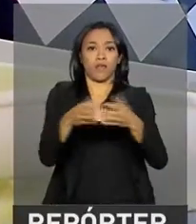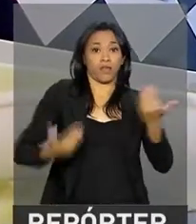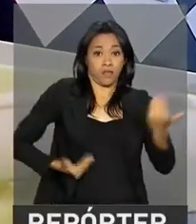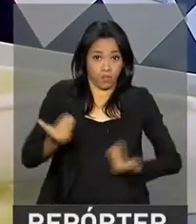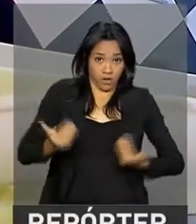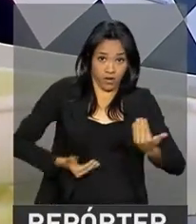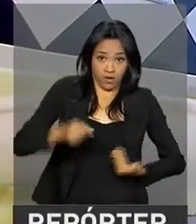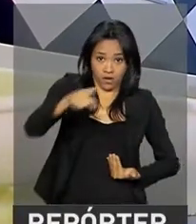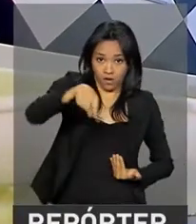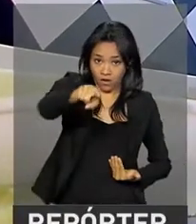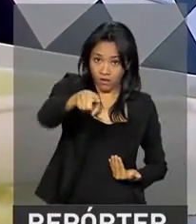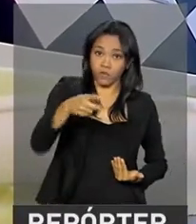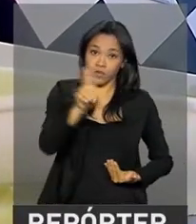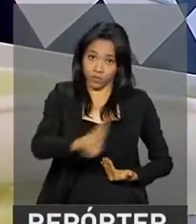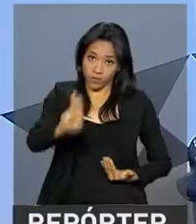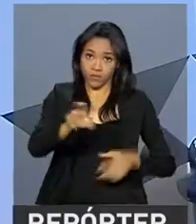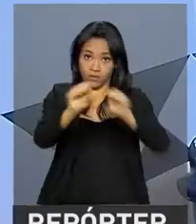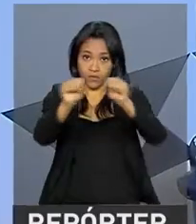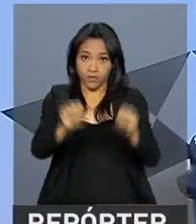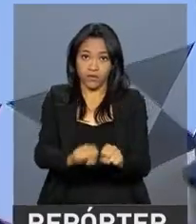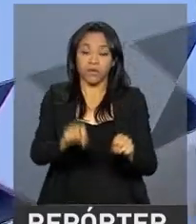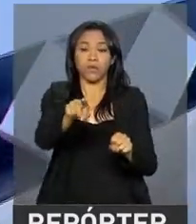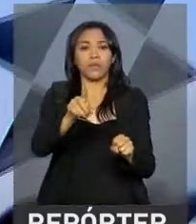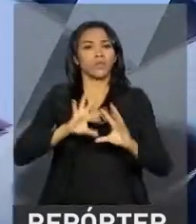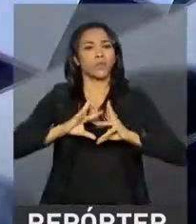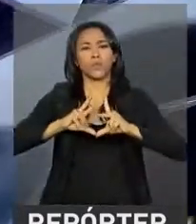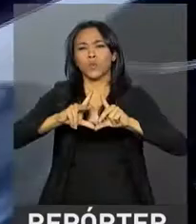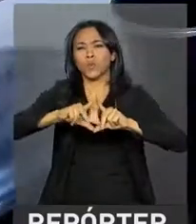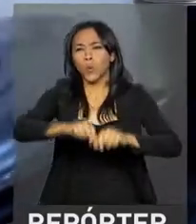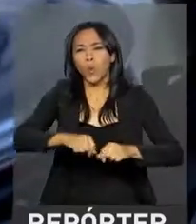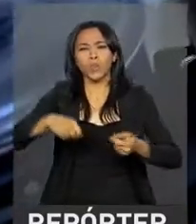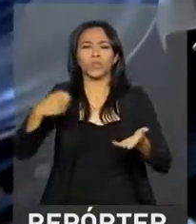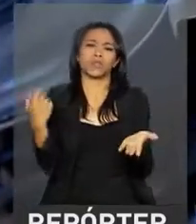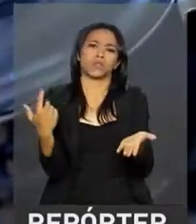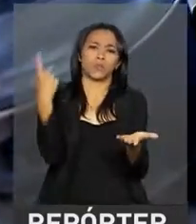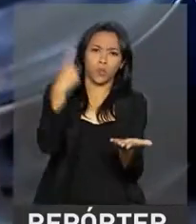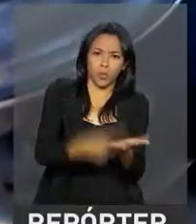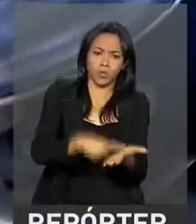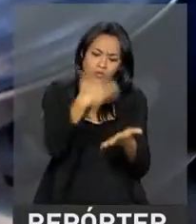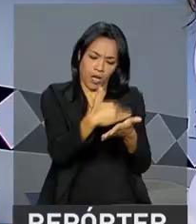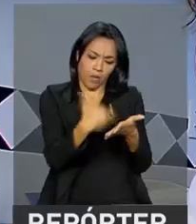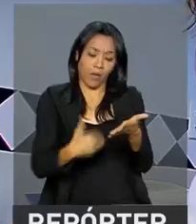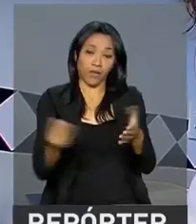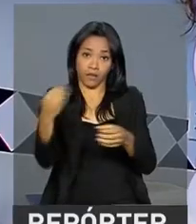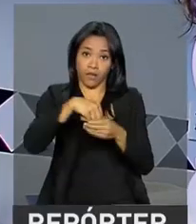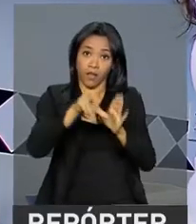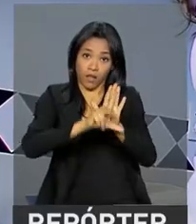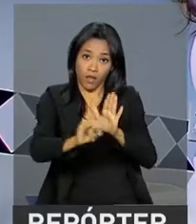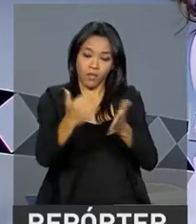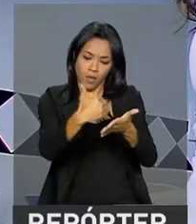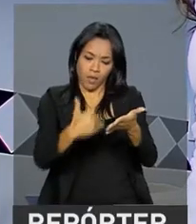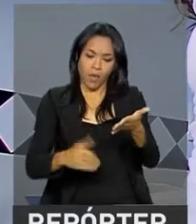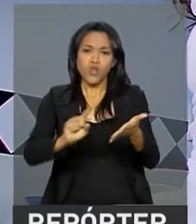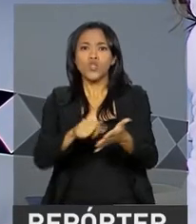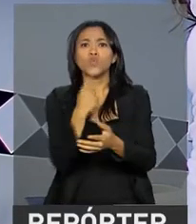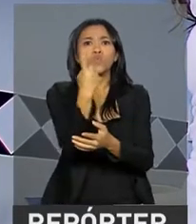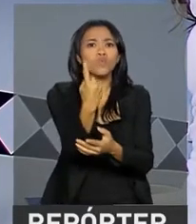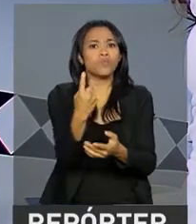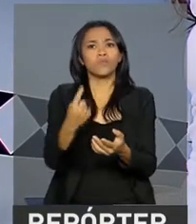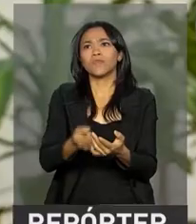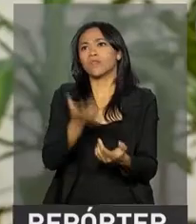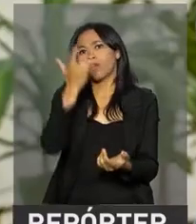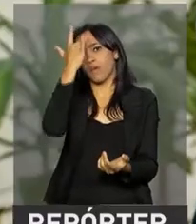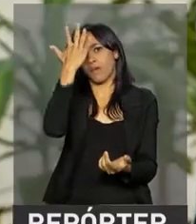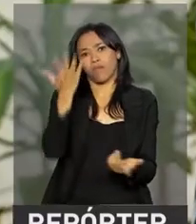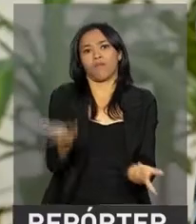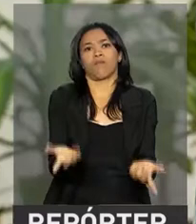domésticos a concentração de todas as obrigações previstas em lei em um só canal trouxe comodidade a eles